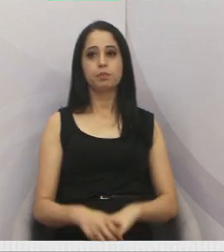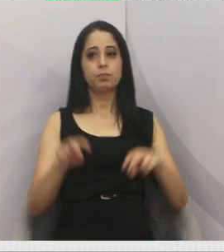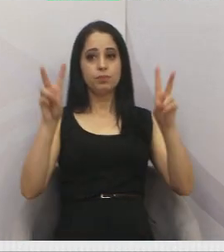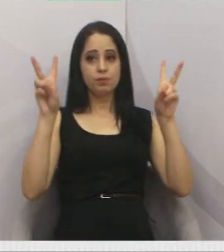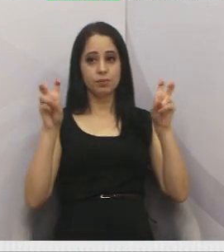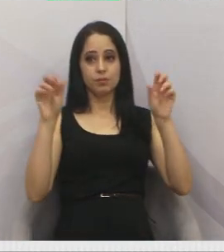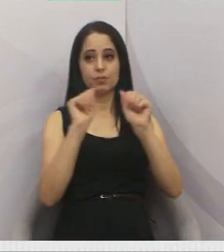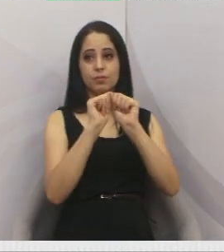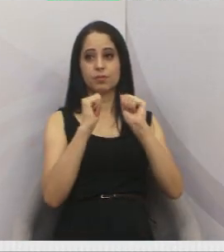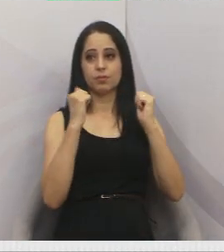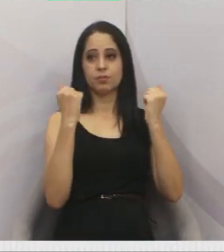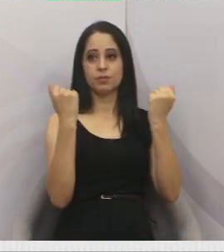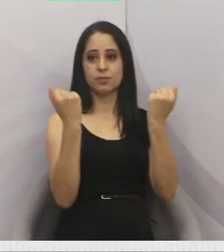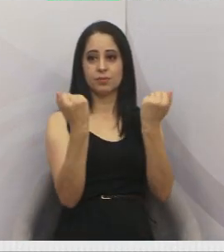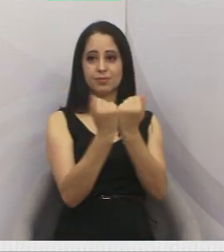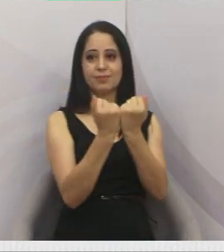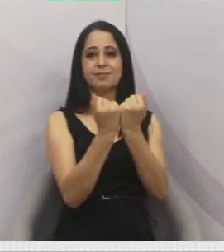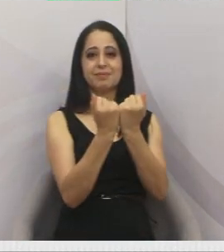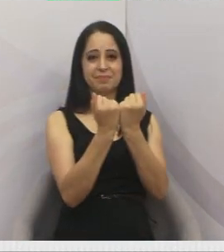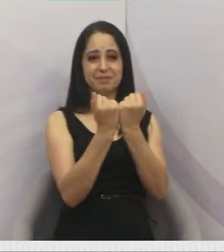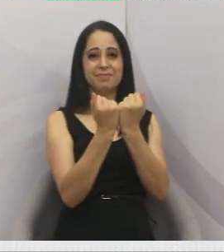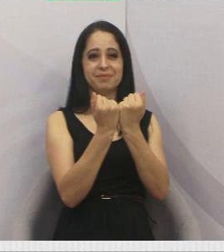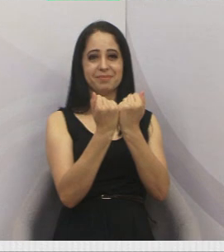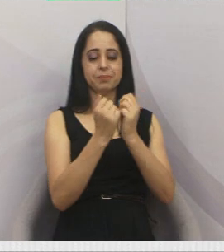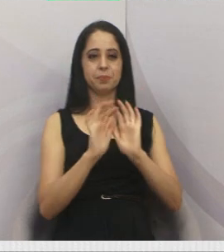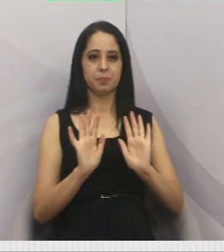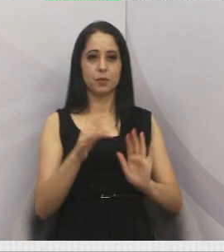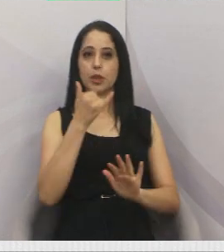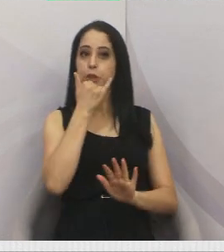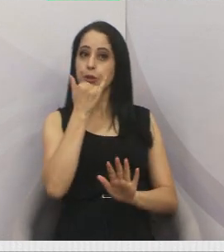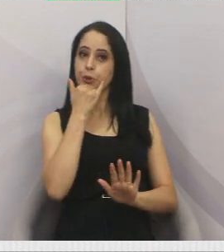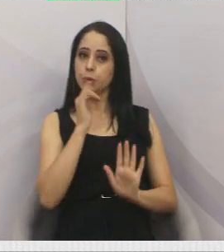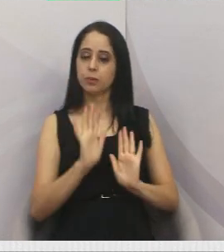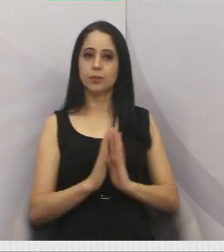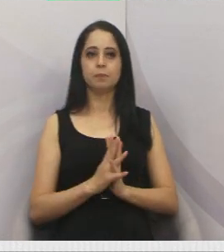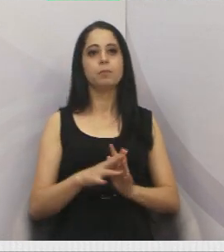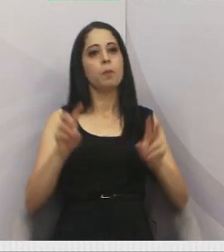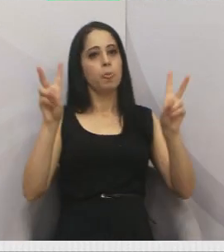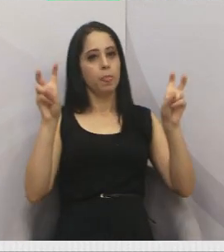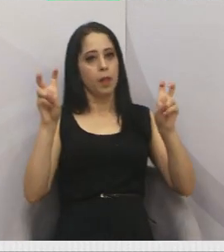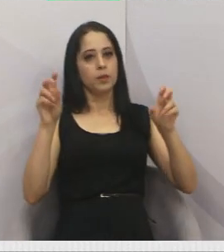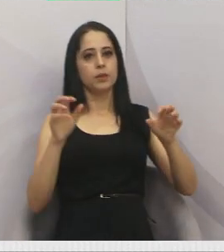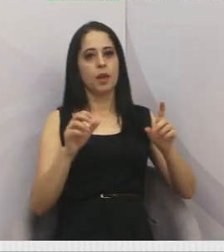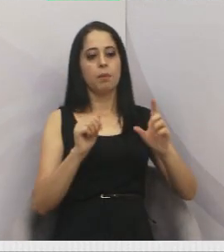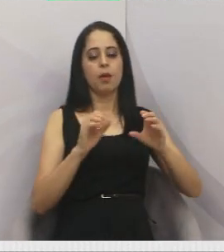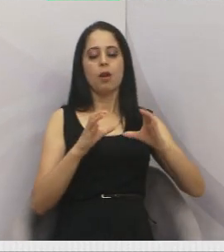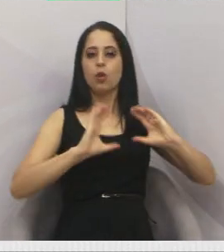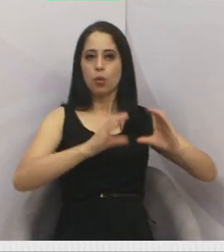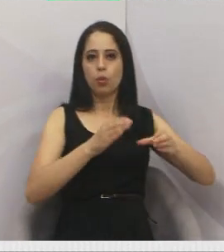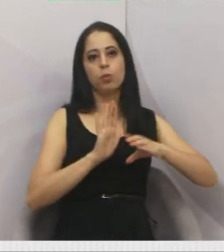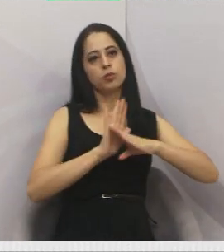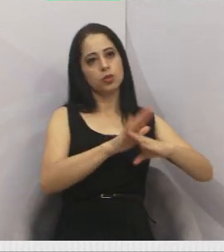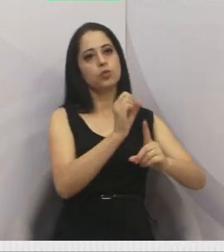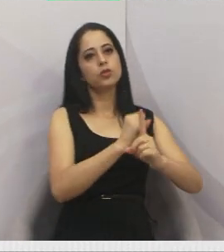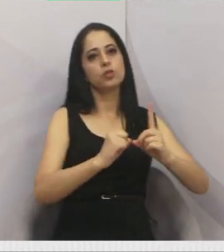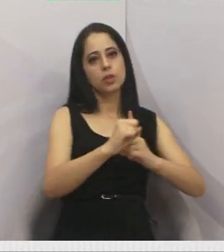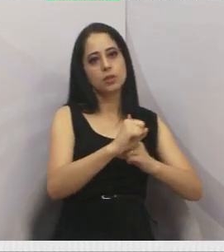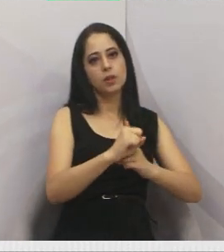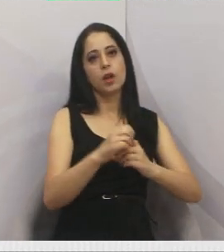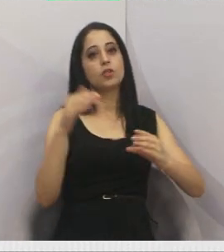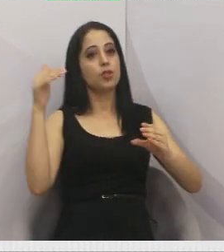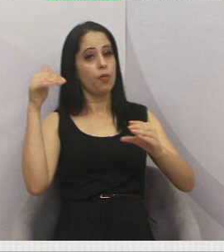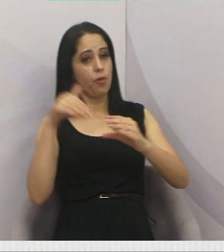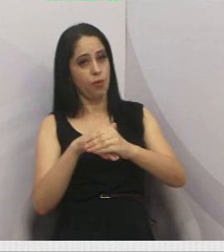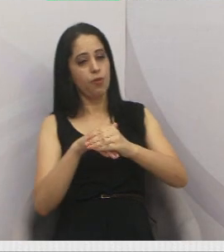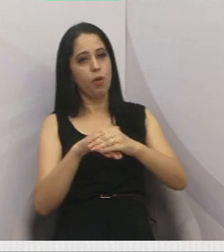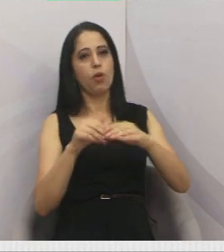Segmento Associação dos Proprietários e Moradores... não li o segmento. Segmento Movimentos Populares. Um voto para a